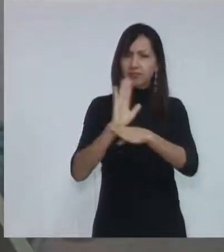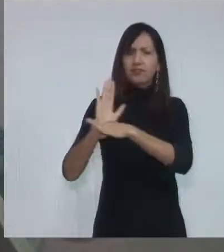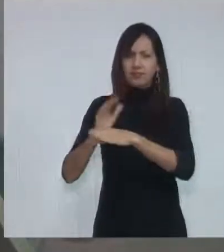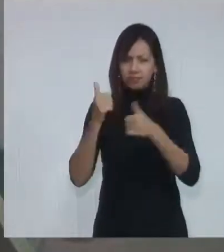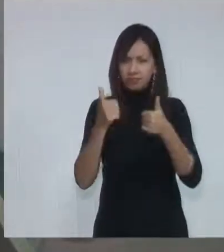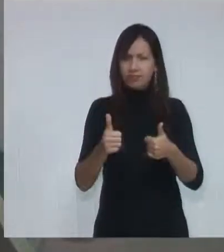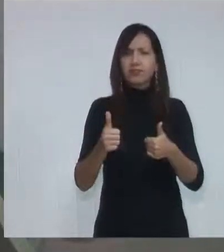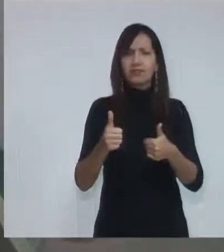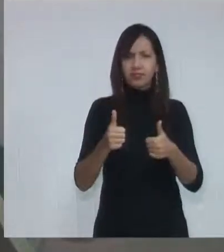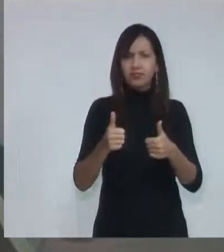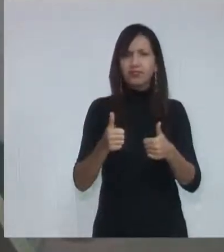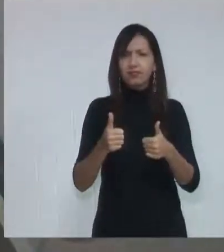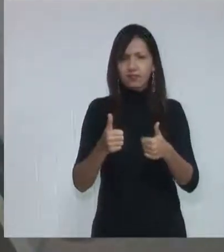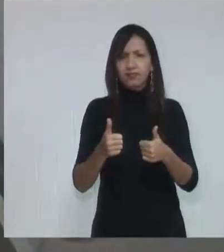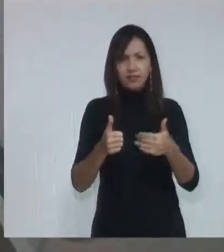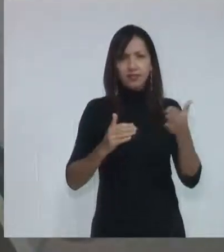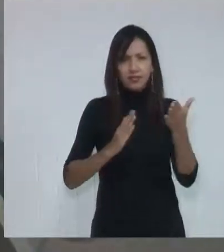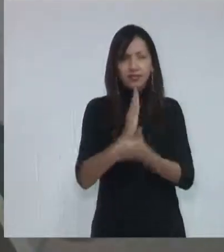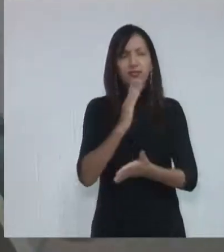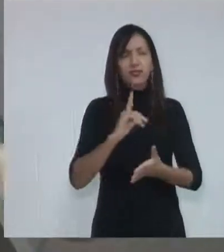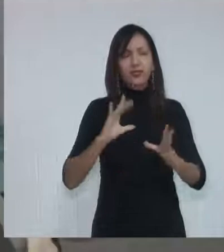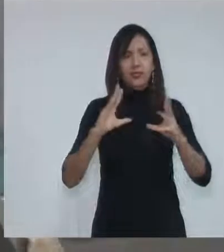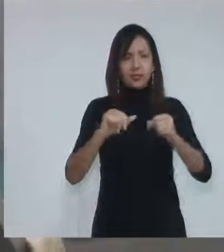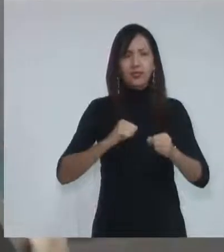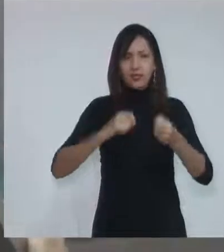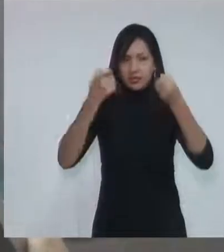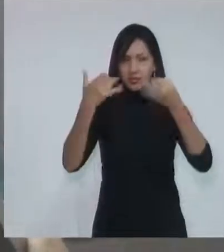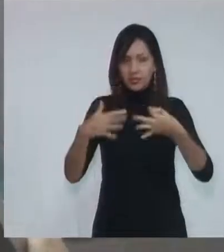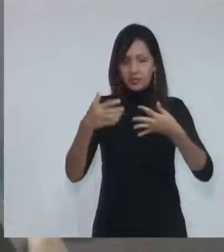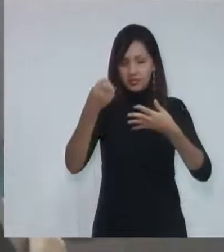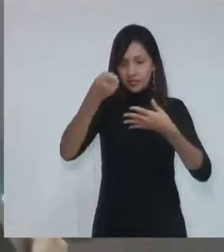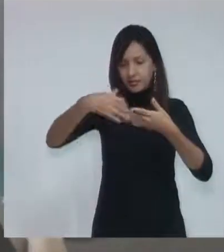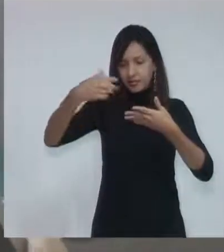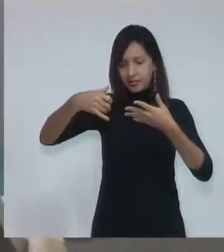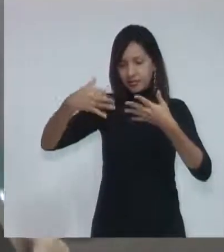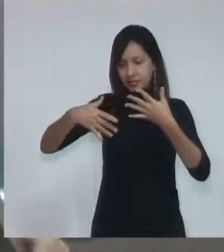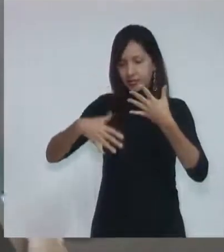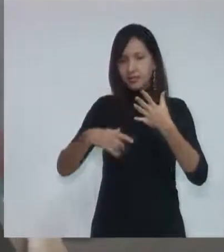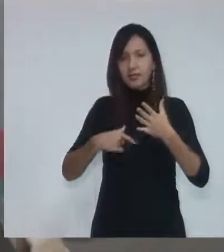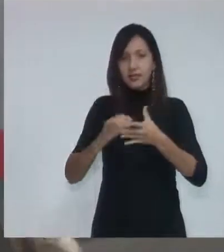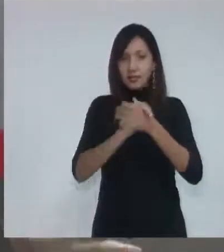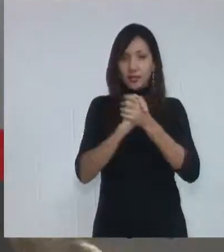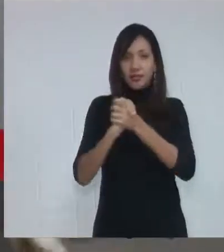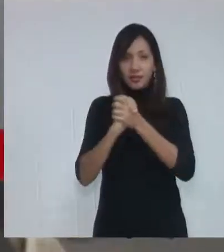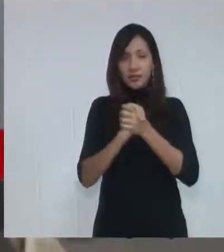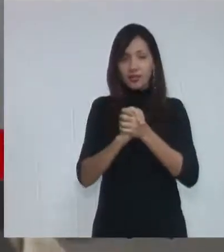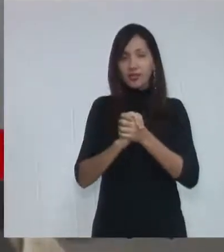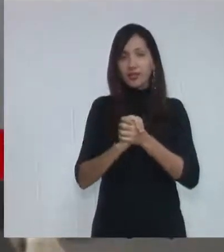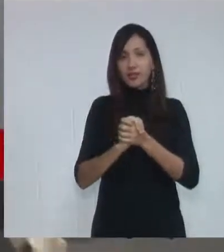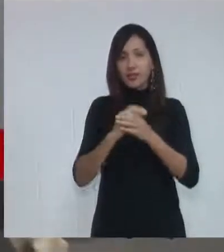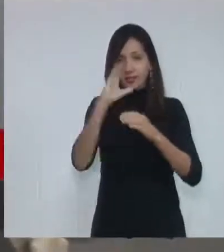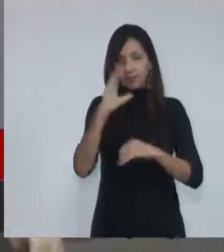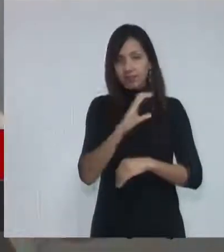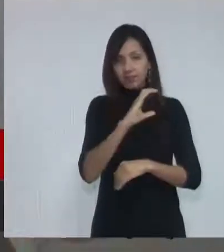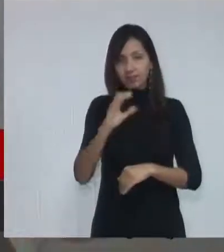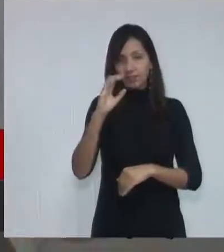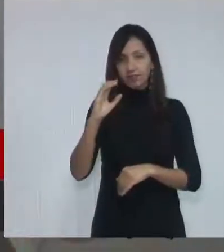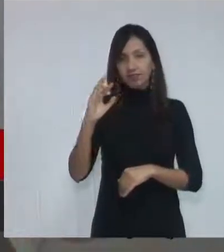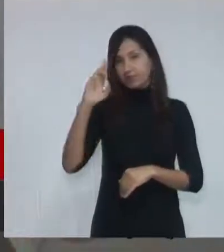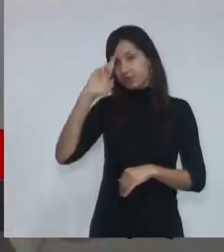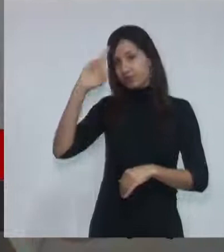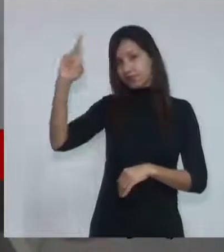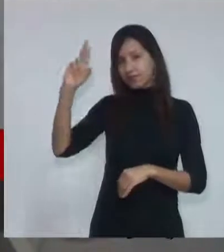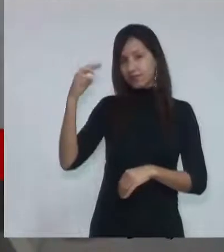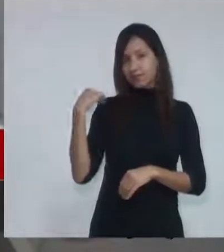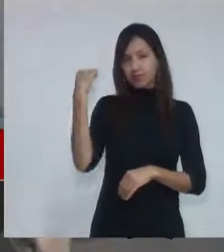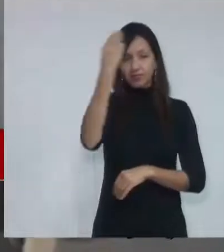favoravelmente, explicando cada uma delas, não é? Primeiro, os parabéns à própria comunidade Nossa Senhora de Fátima, a cidade que se movimenta, não é?